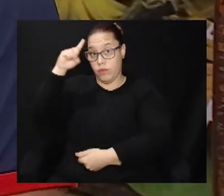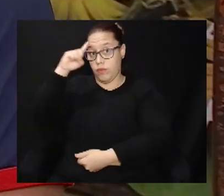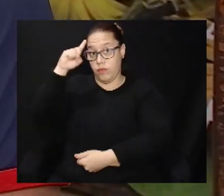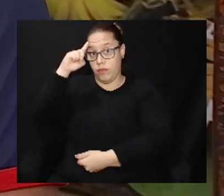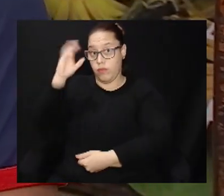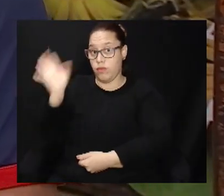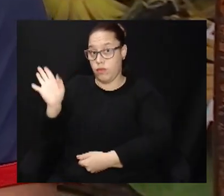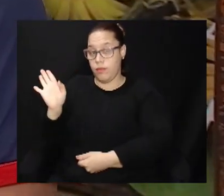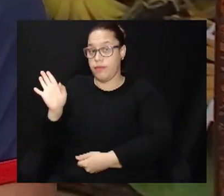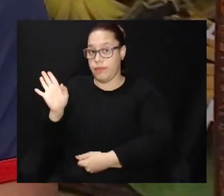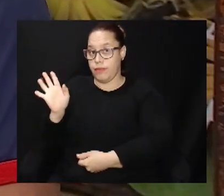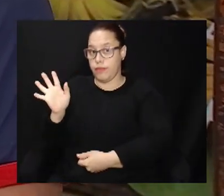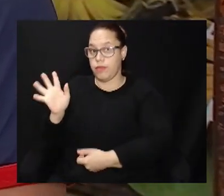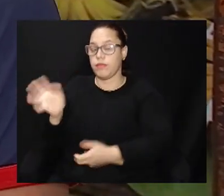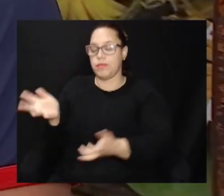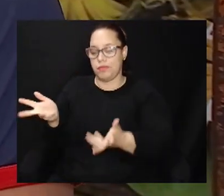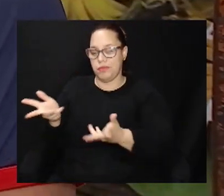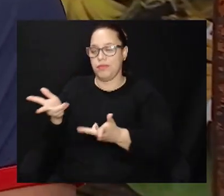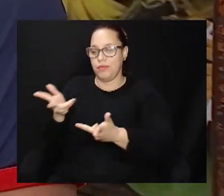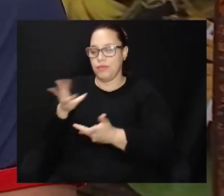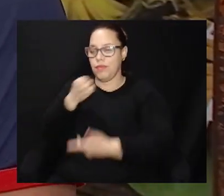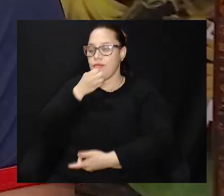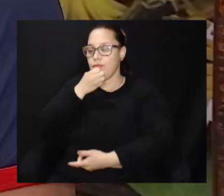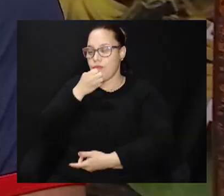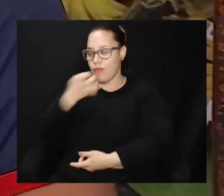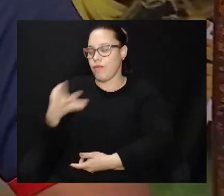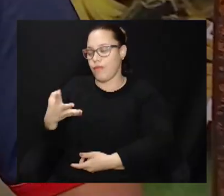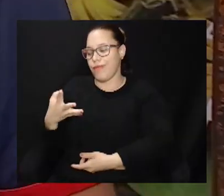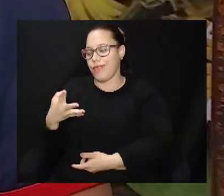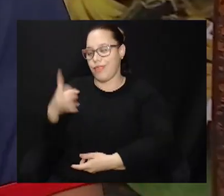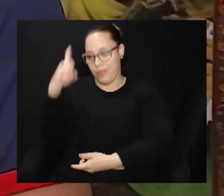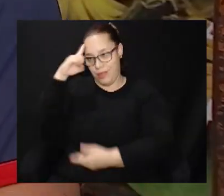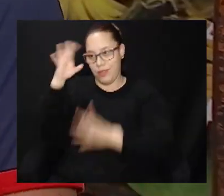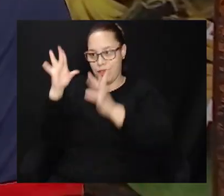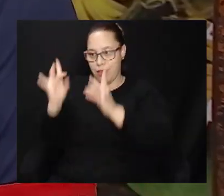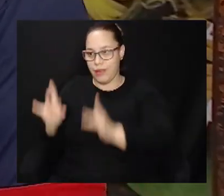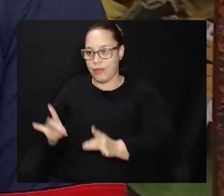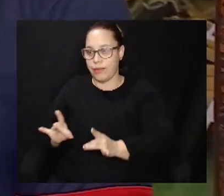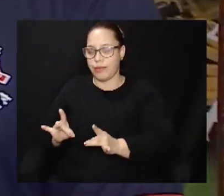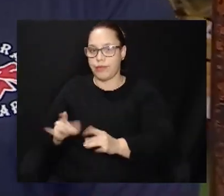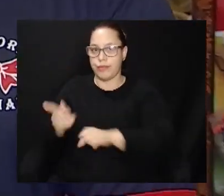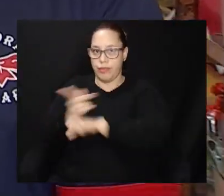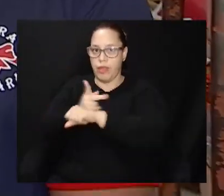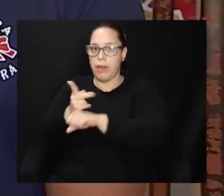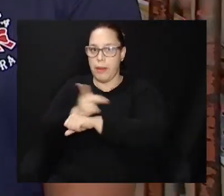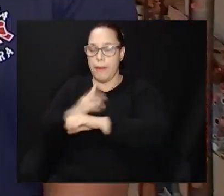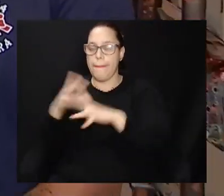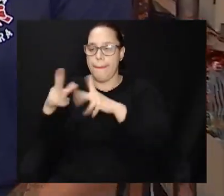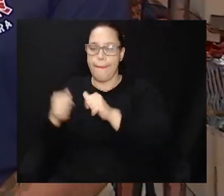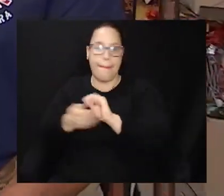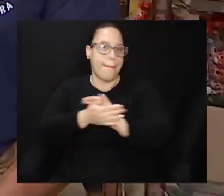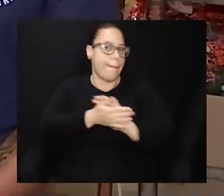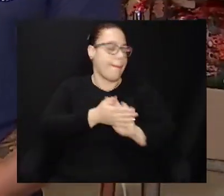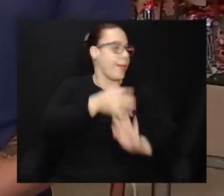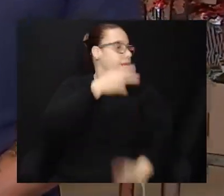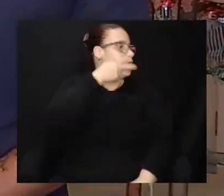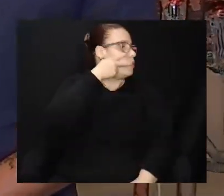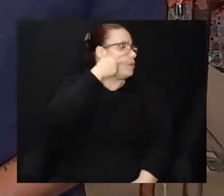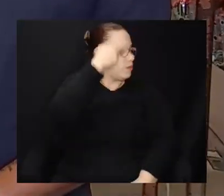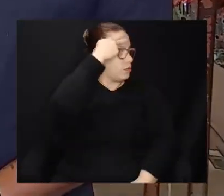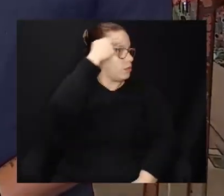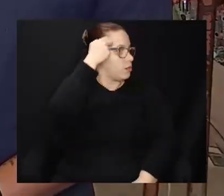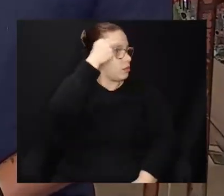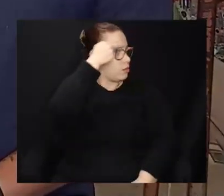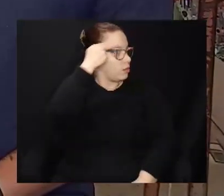aquecida boa pra gente, então ela é uma data especial pra gente, então o pessoal procura todos. E o Gabriel, inclusive, né, eu conversei